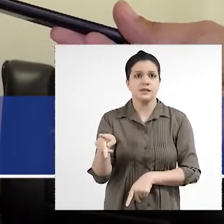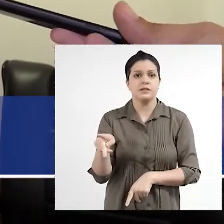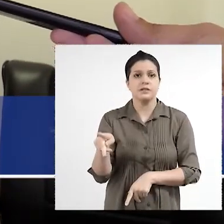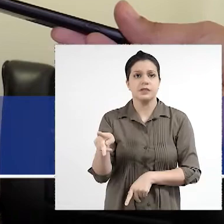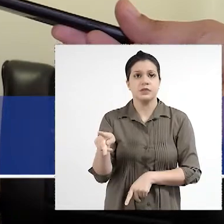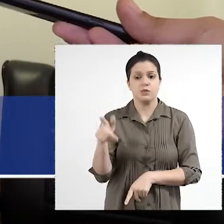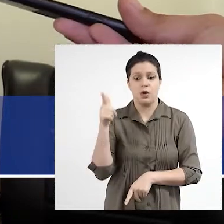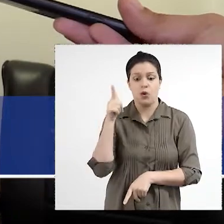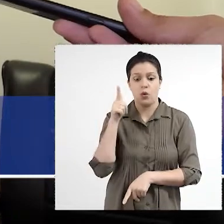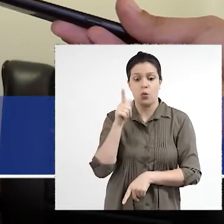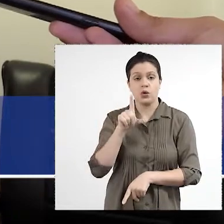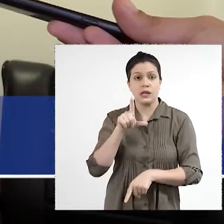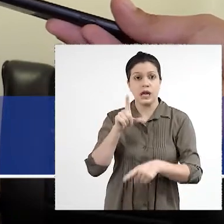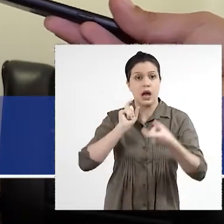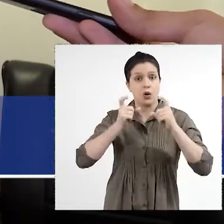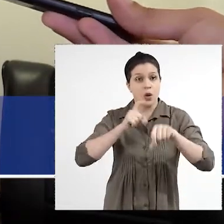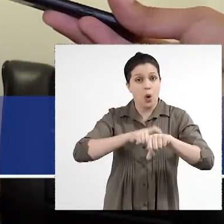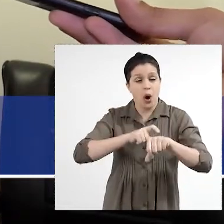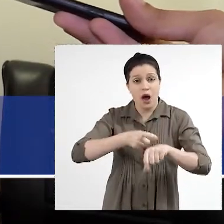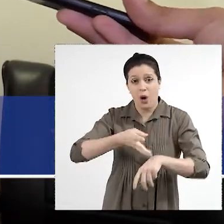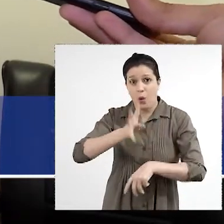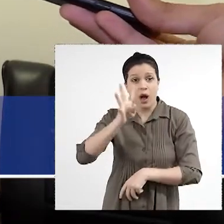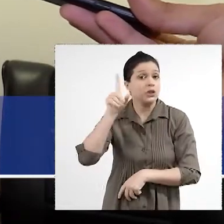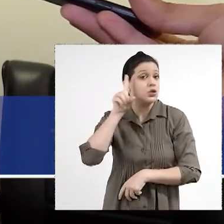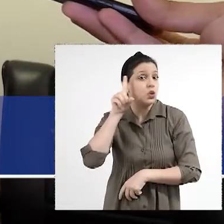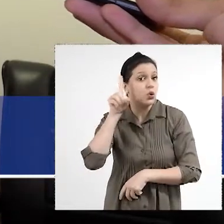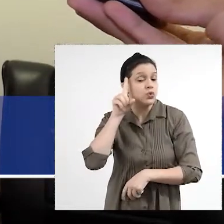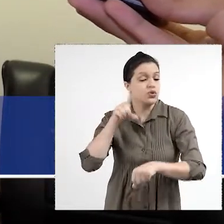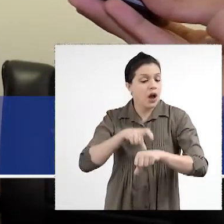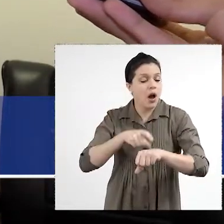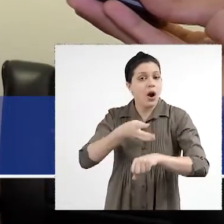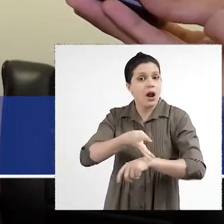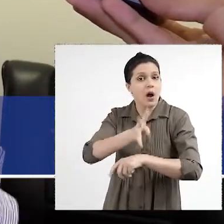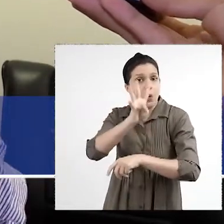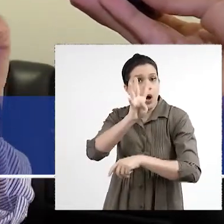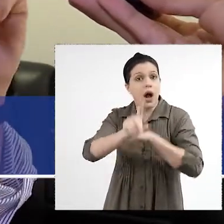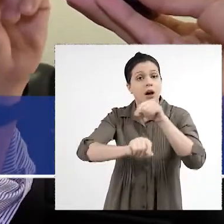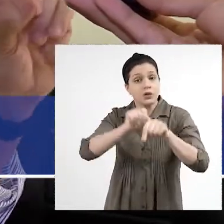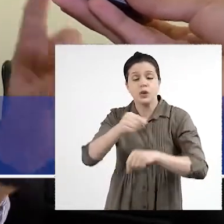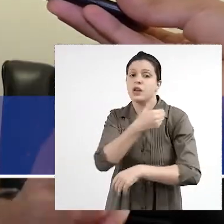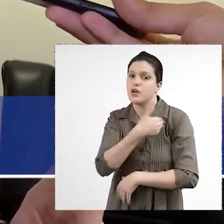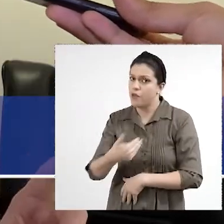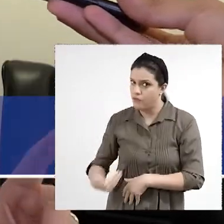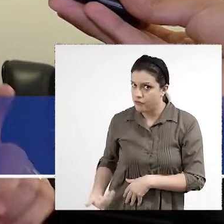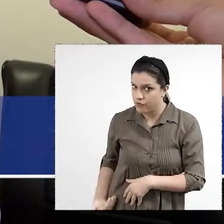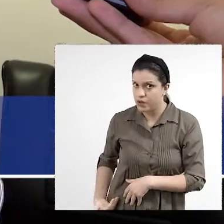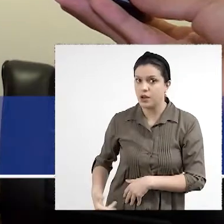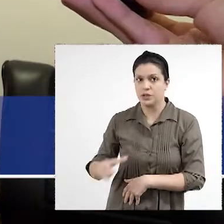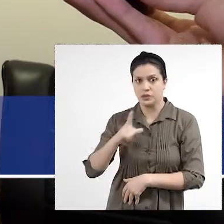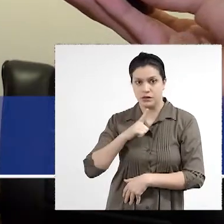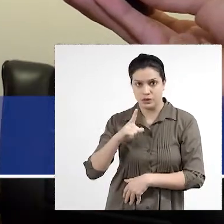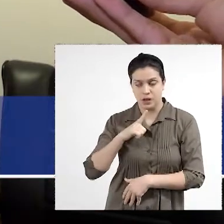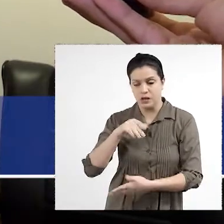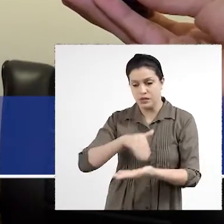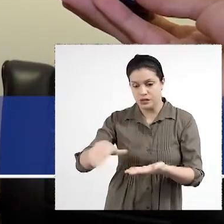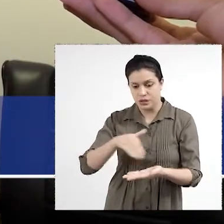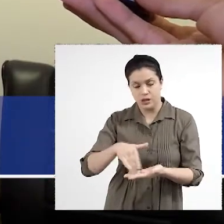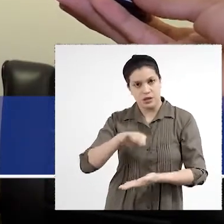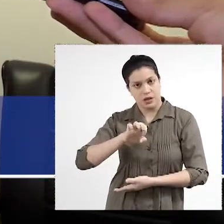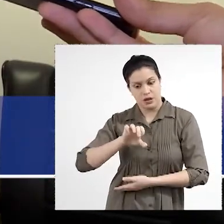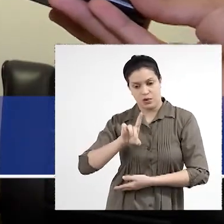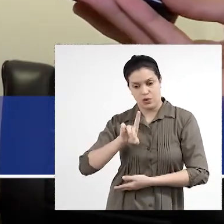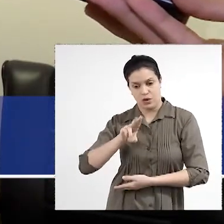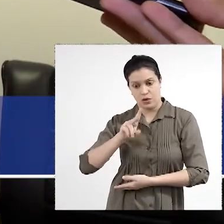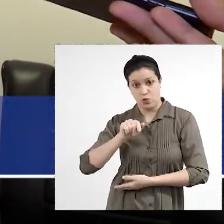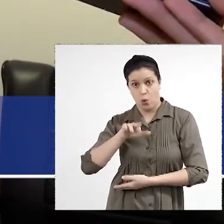participar da reunião das 4 horas, todo dia, 4 horas da tarde. o governo, através do secretário Eduardo